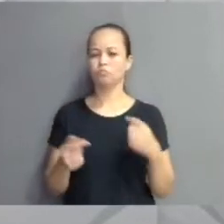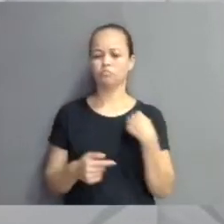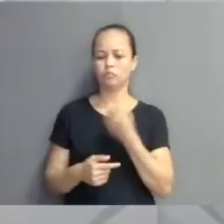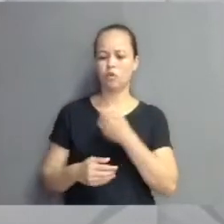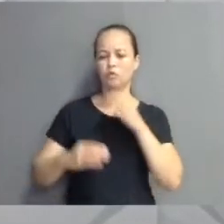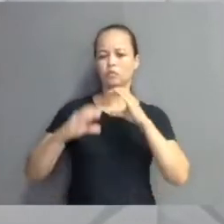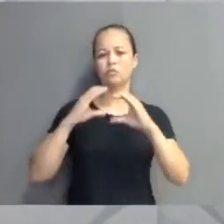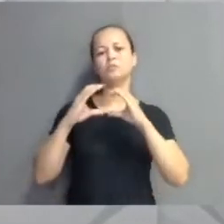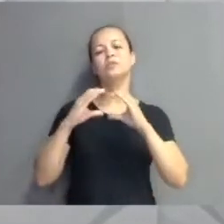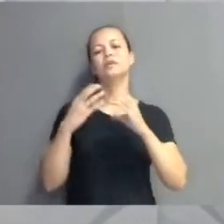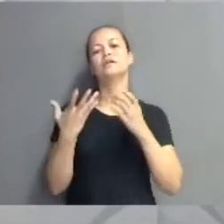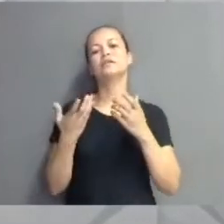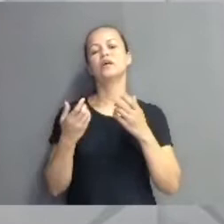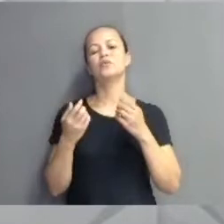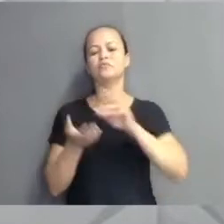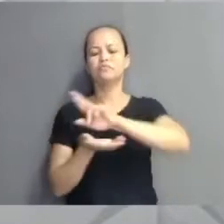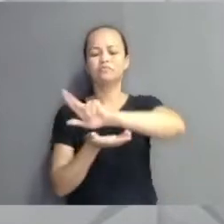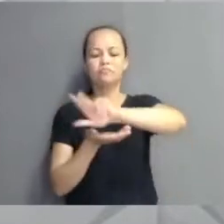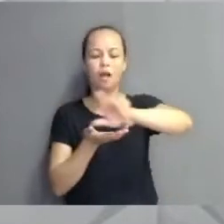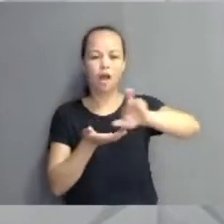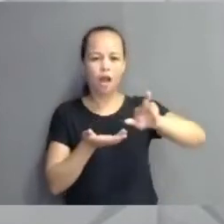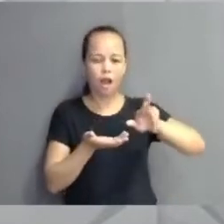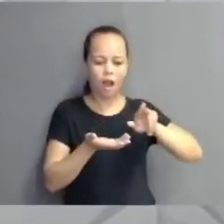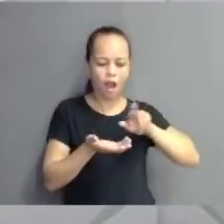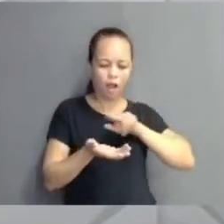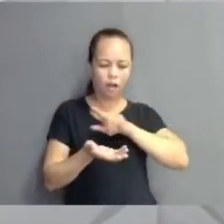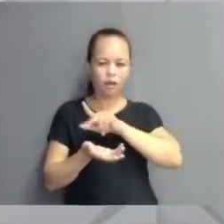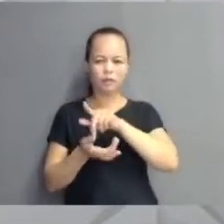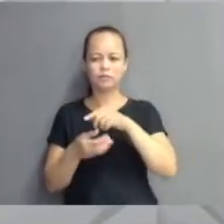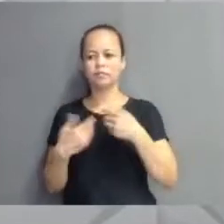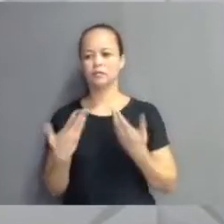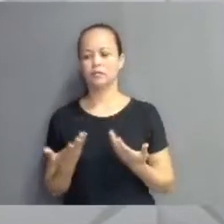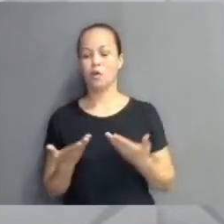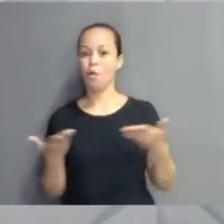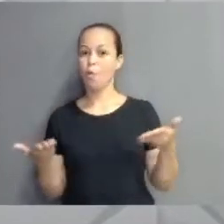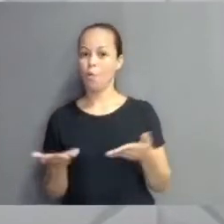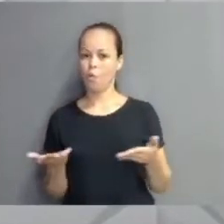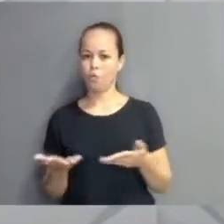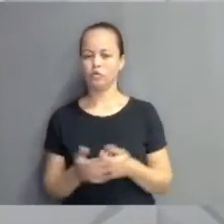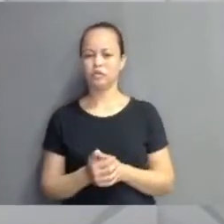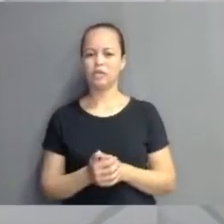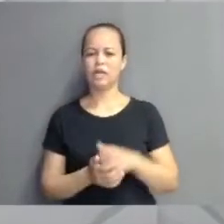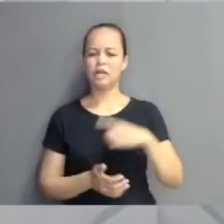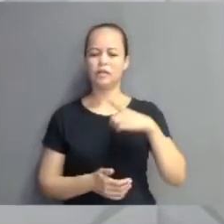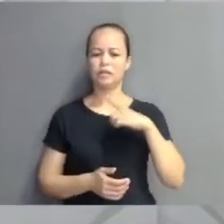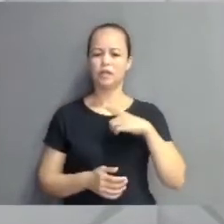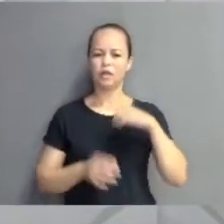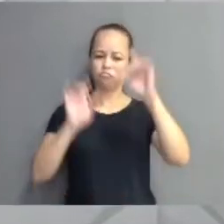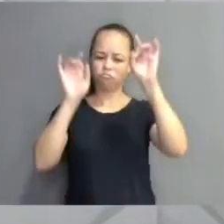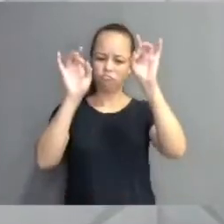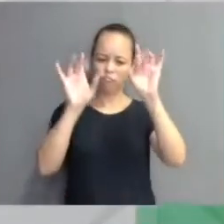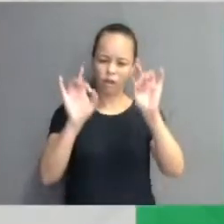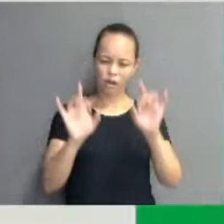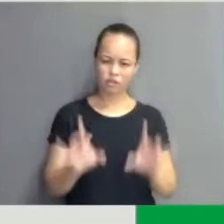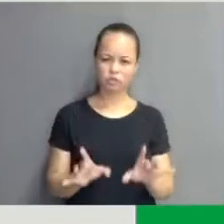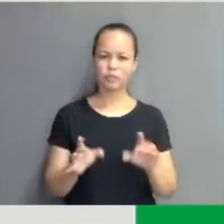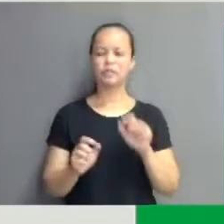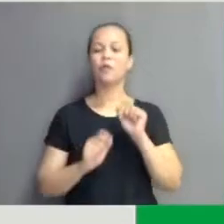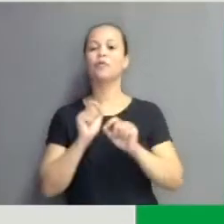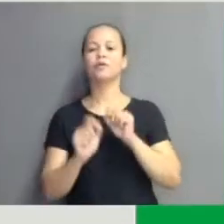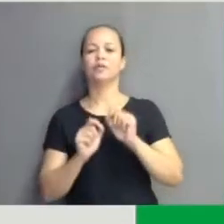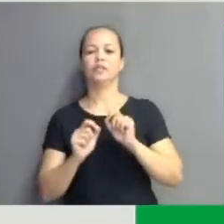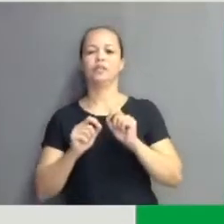de diversas maneiras diferentes hoje nós temos uma coisa muito especial que são as redes